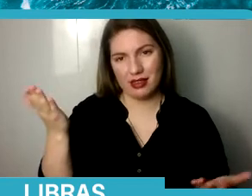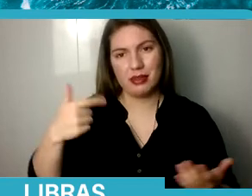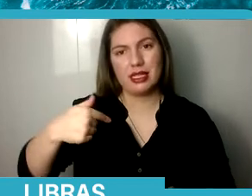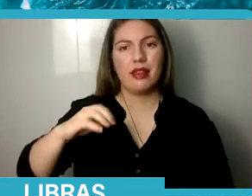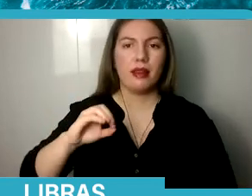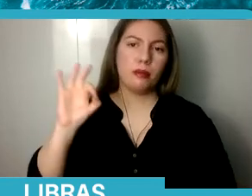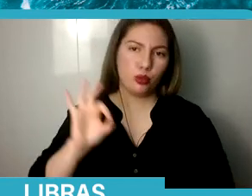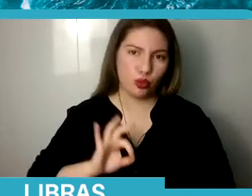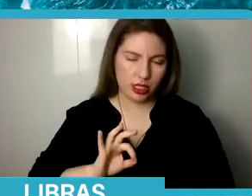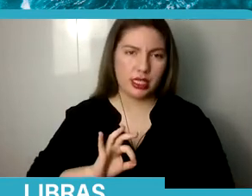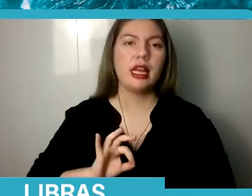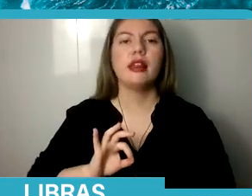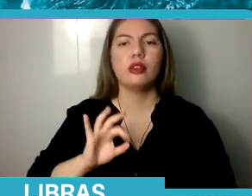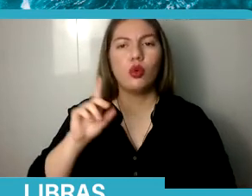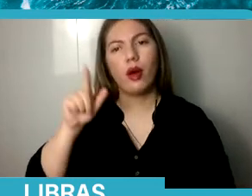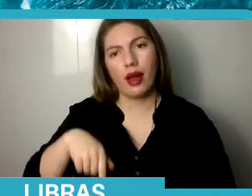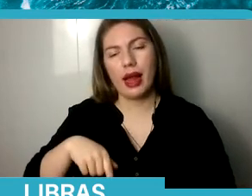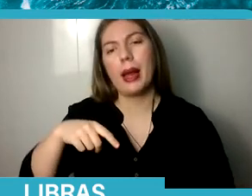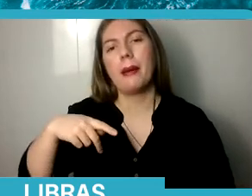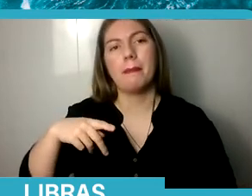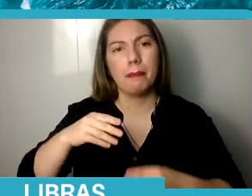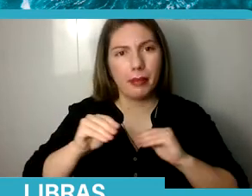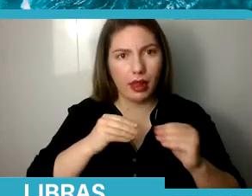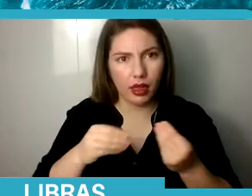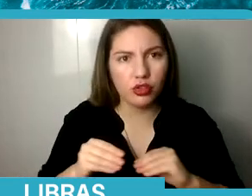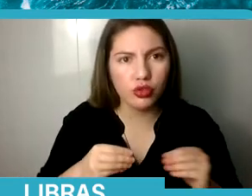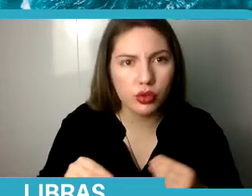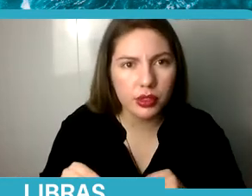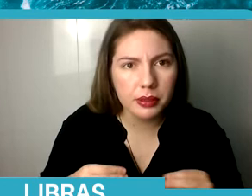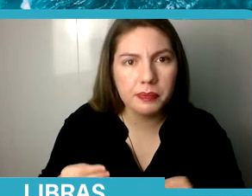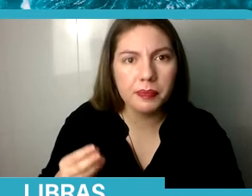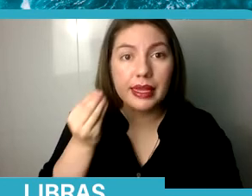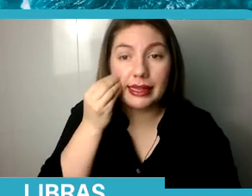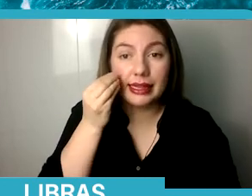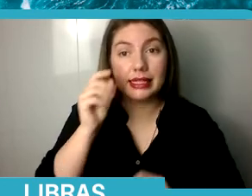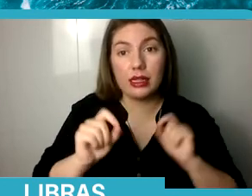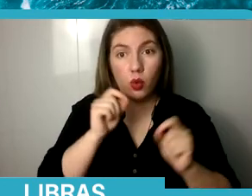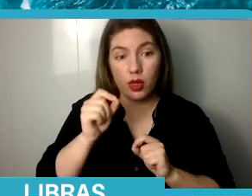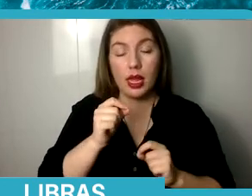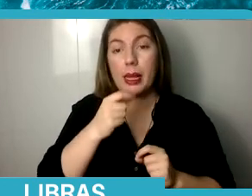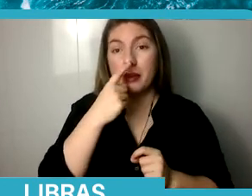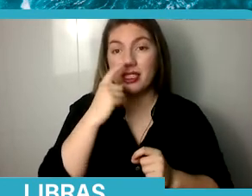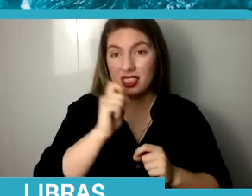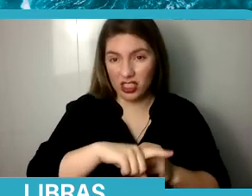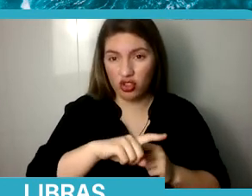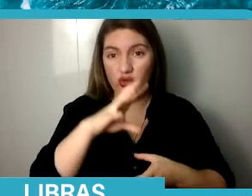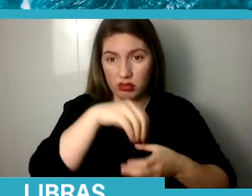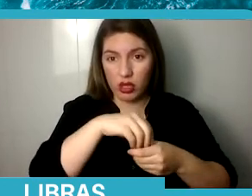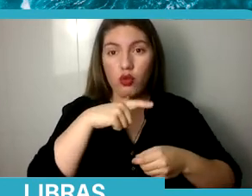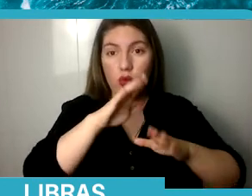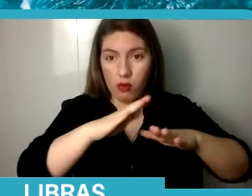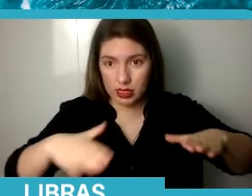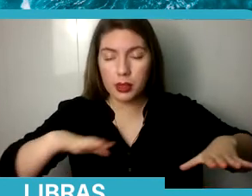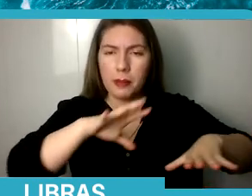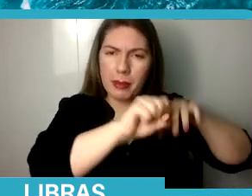embalagem circular pac com a boneca era para poder dar um destino para esses resíduos que tenham nas cooperativas do litoral e